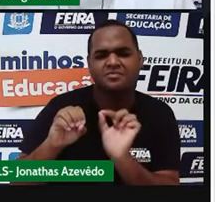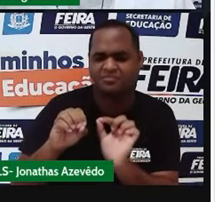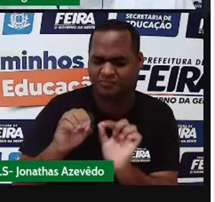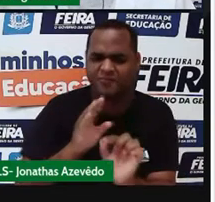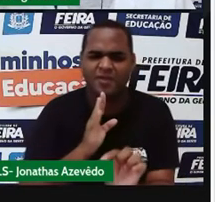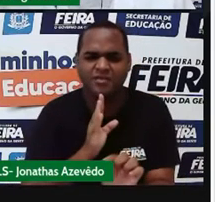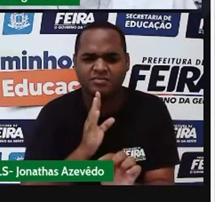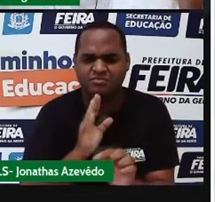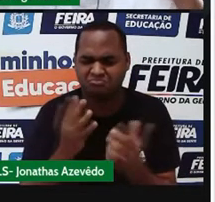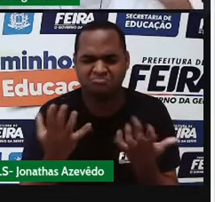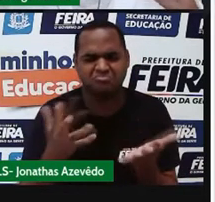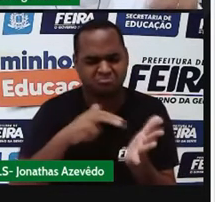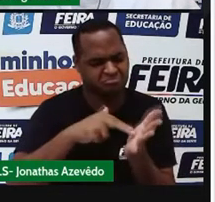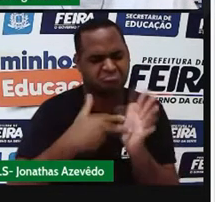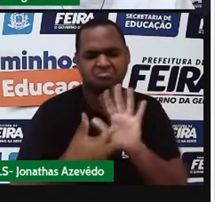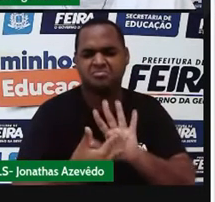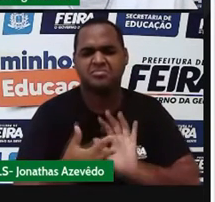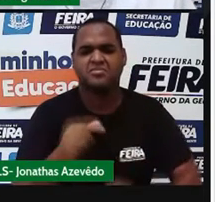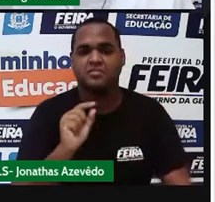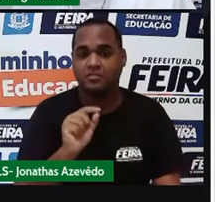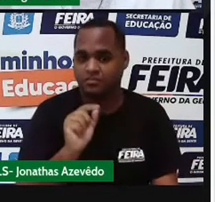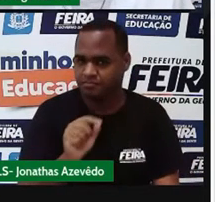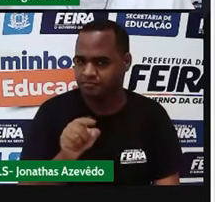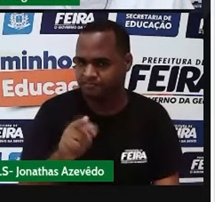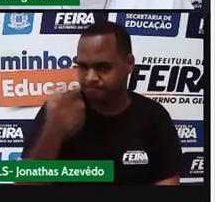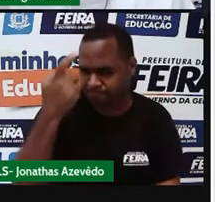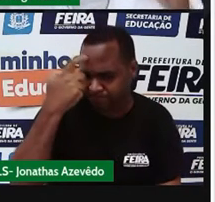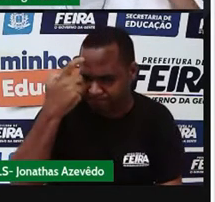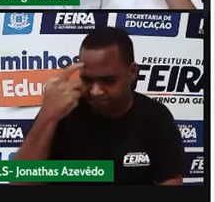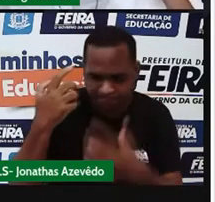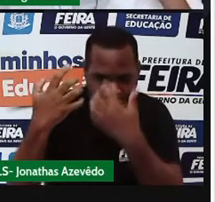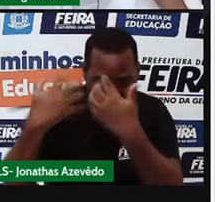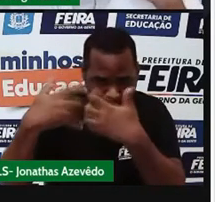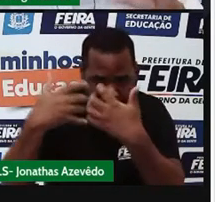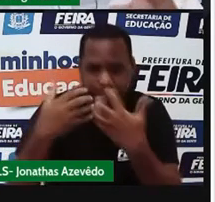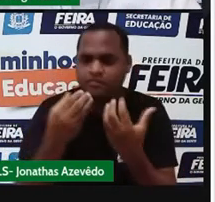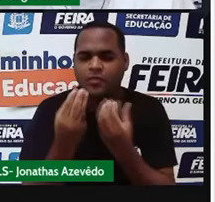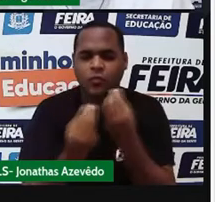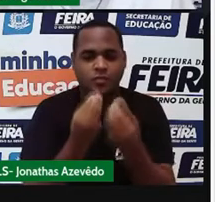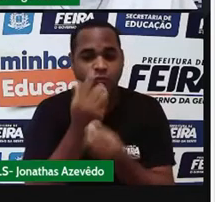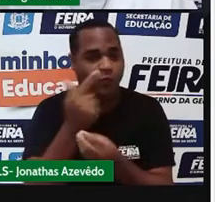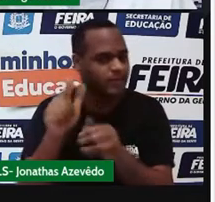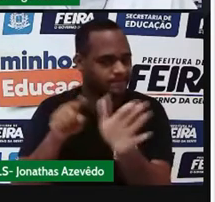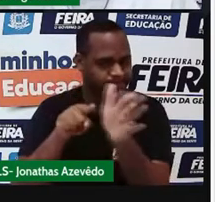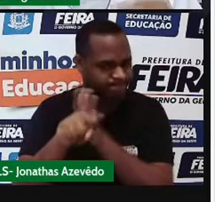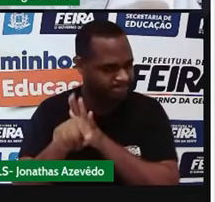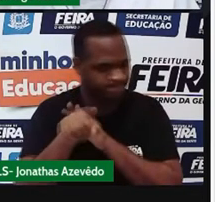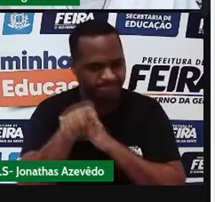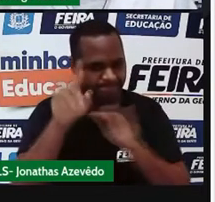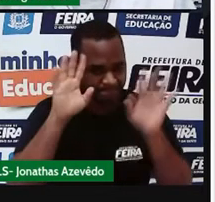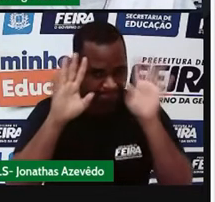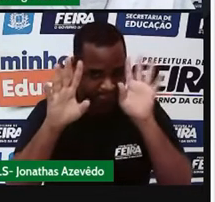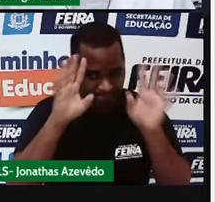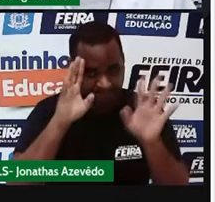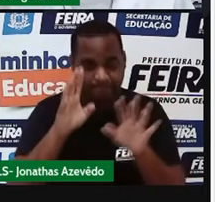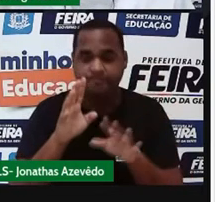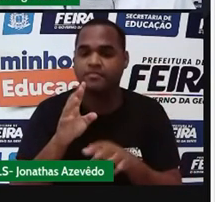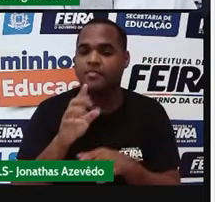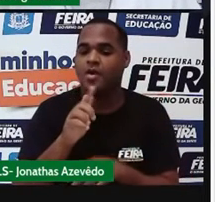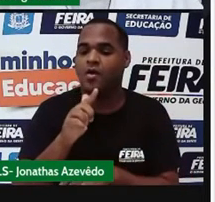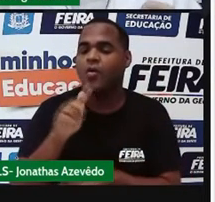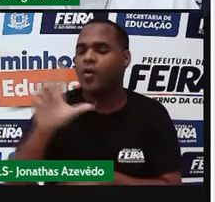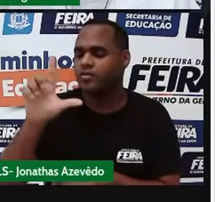bom para você pensar nesse infinito eu queria te fazer outra pergunta tinha Qual é o maior